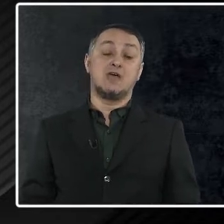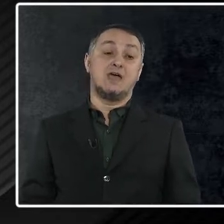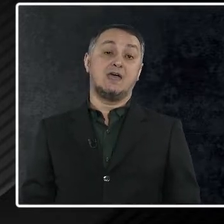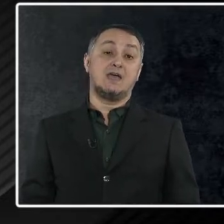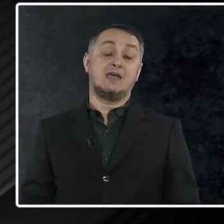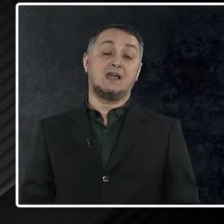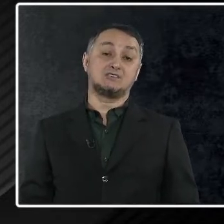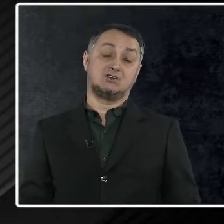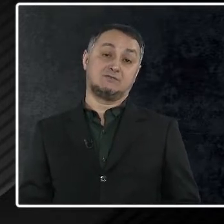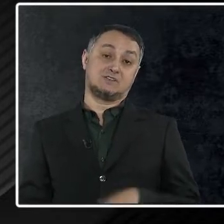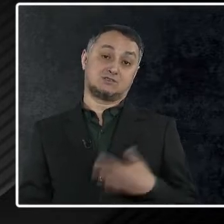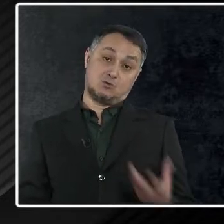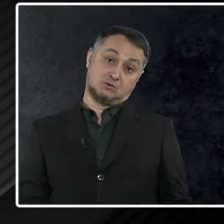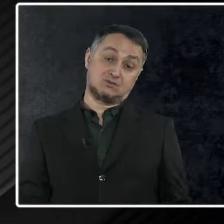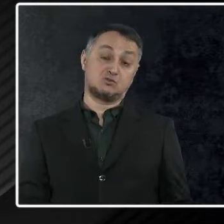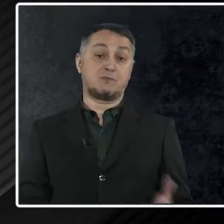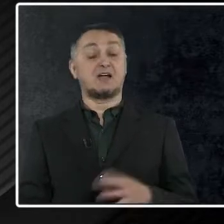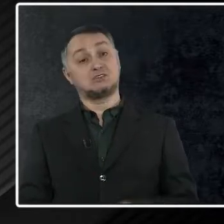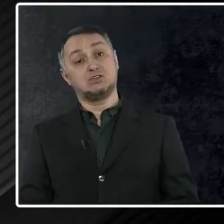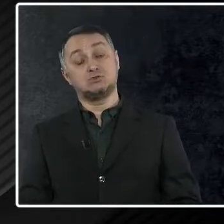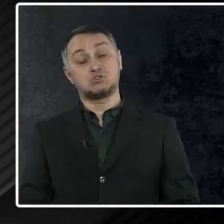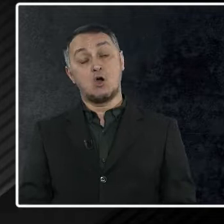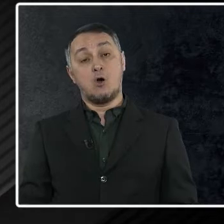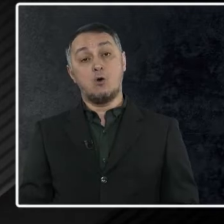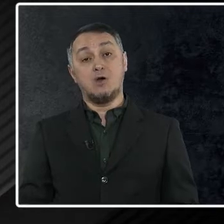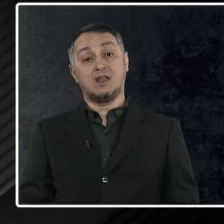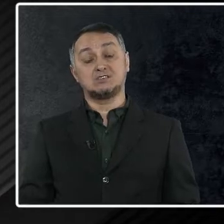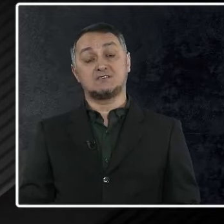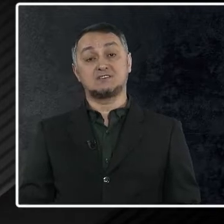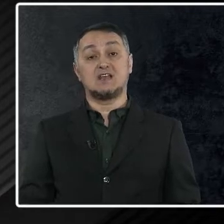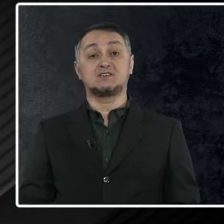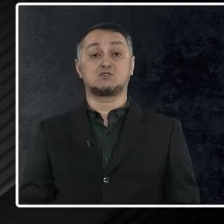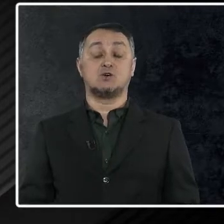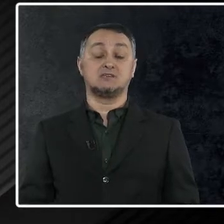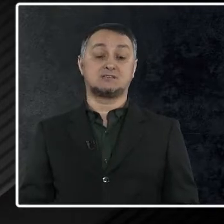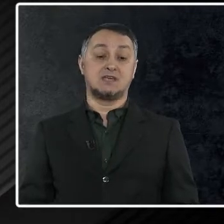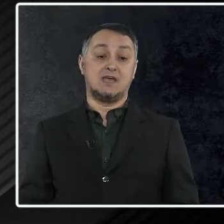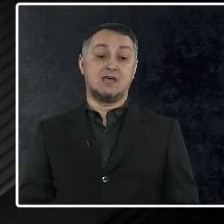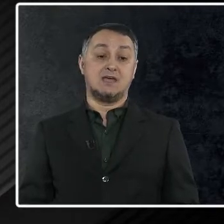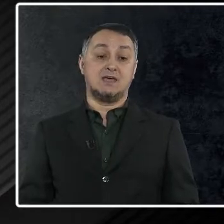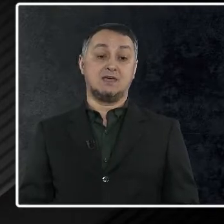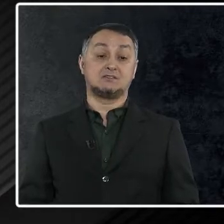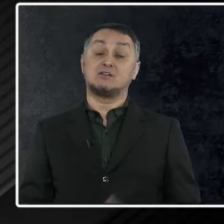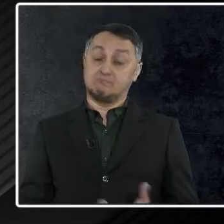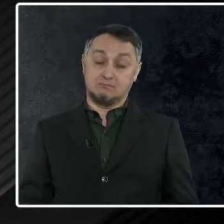recursos relativos às contas dos partidos ou relativas às eleições,